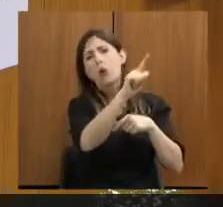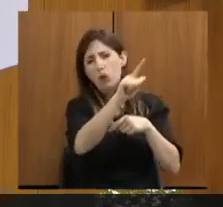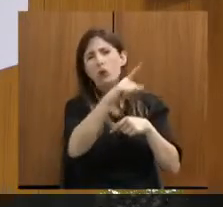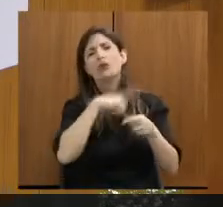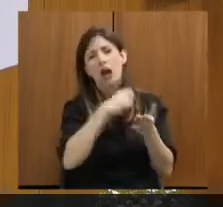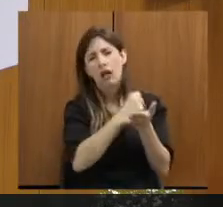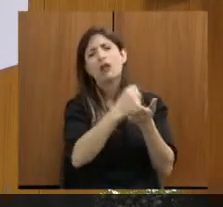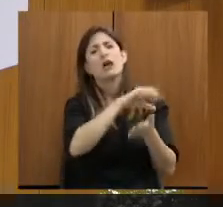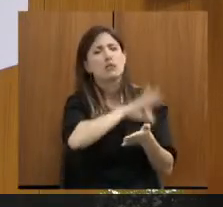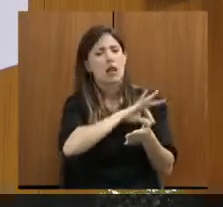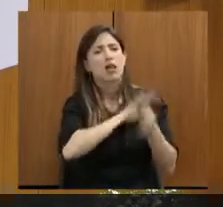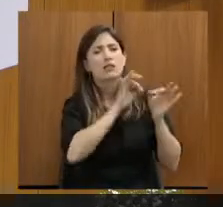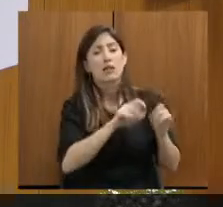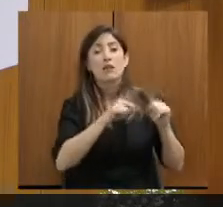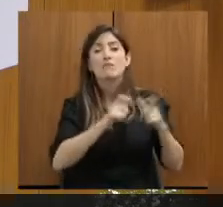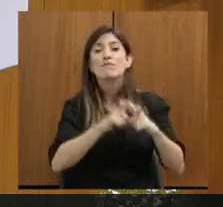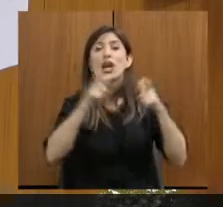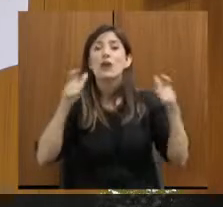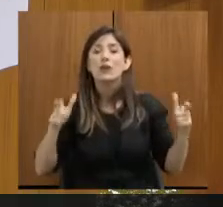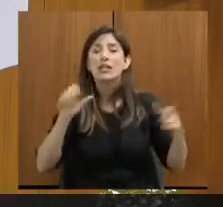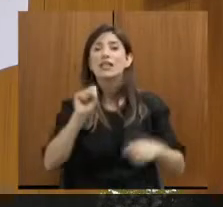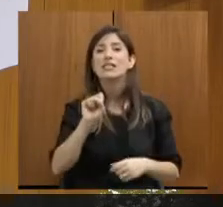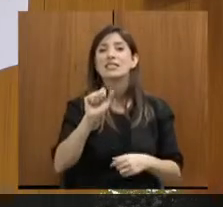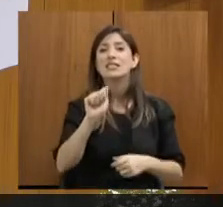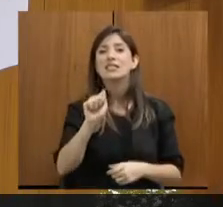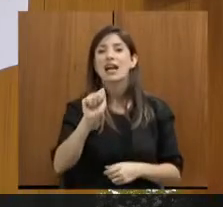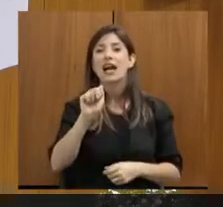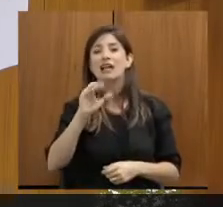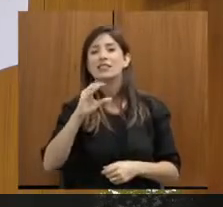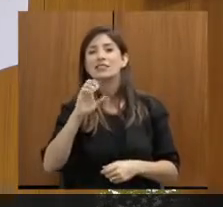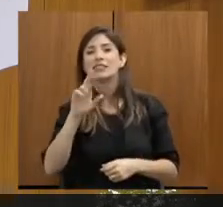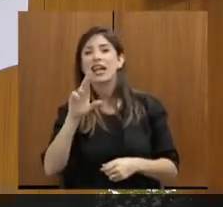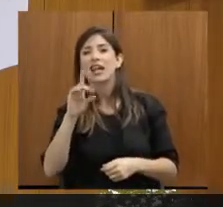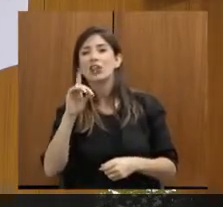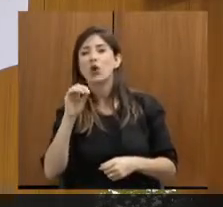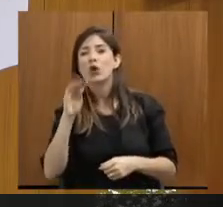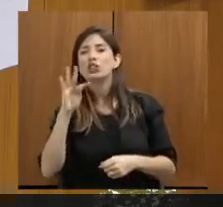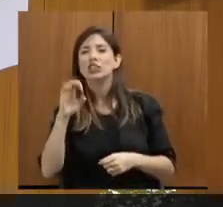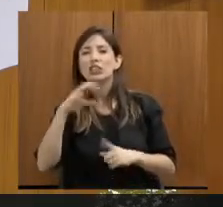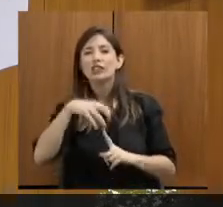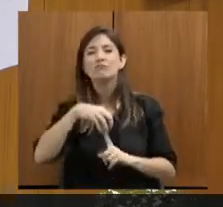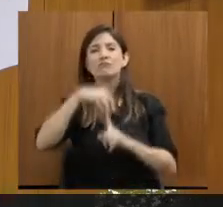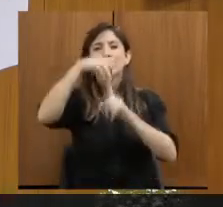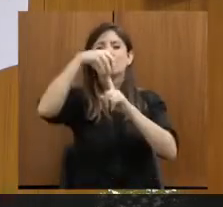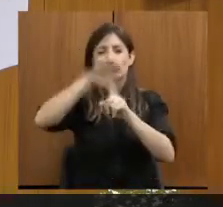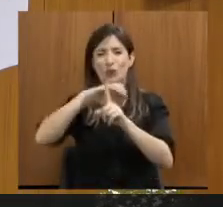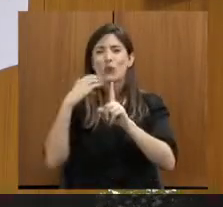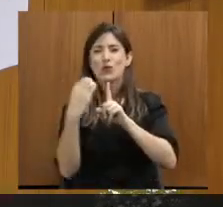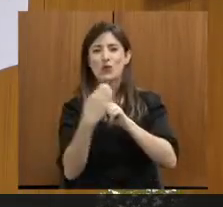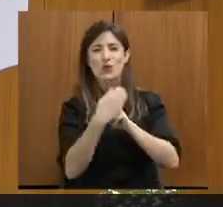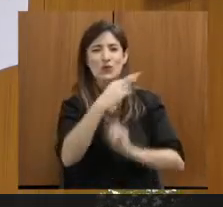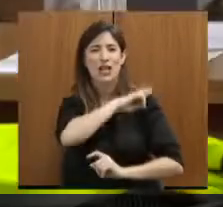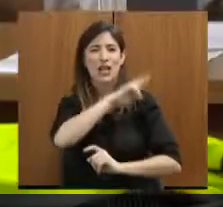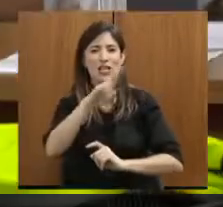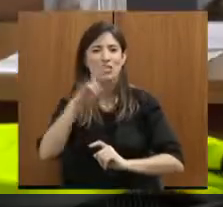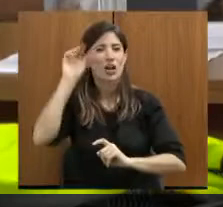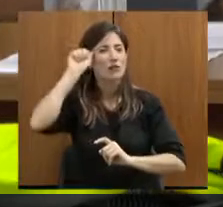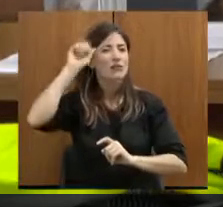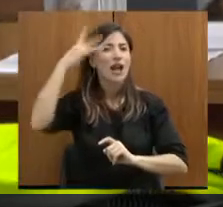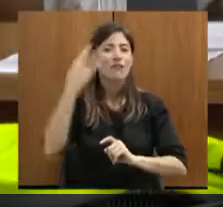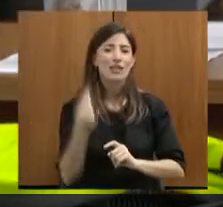não trabalham então de uma forma ou de outra foi nos privado até alimentação nós chegamos a a